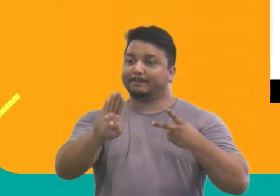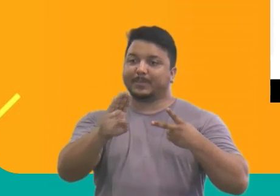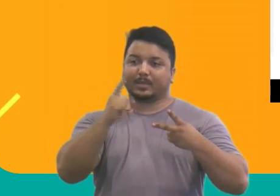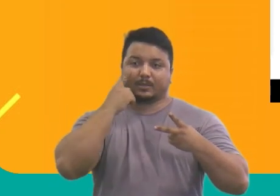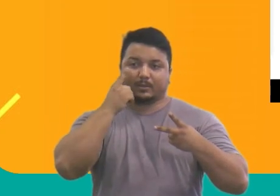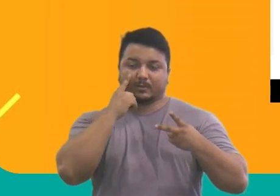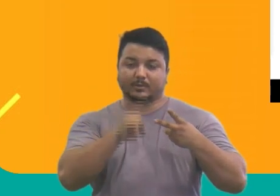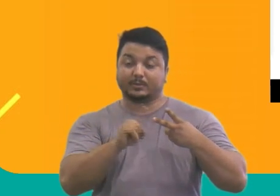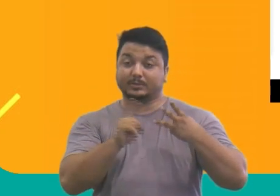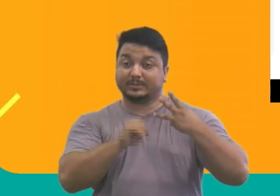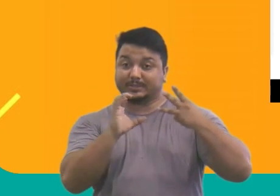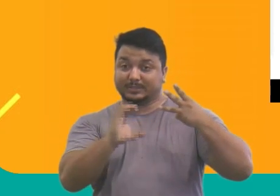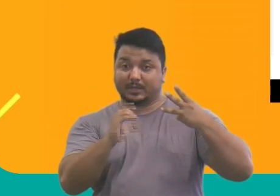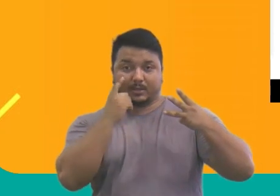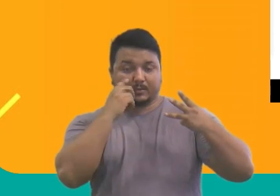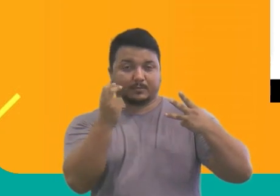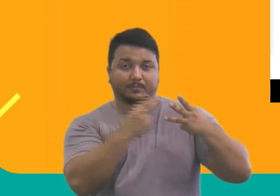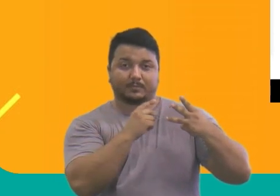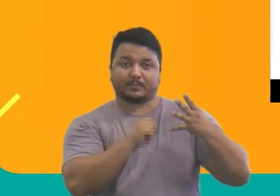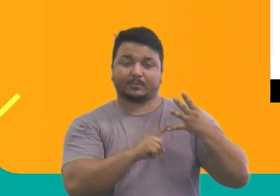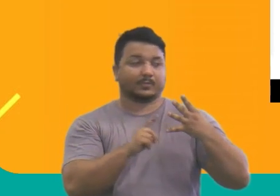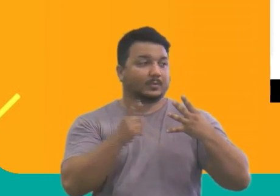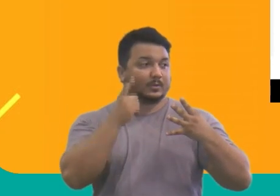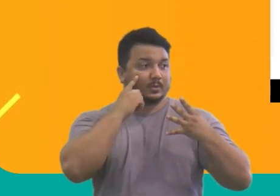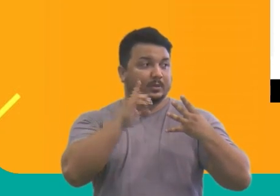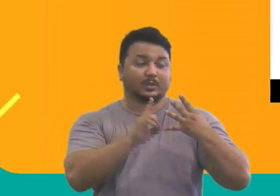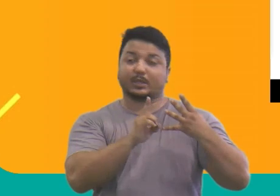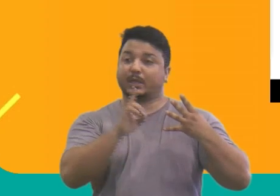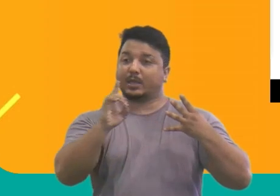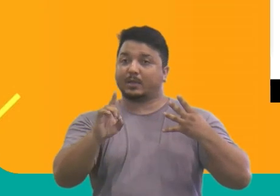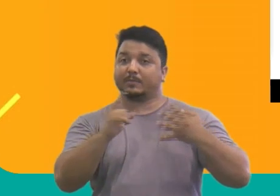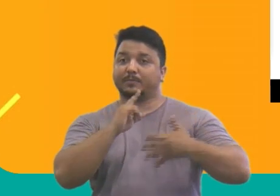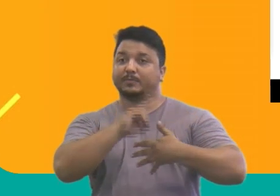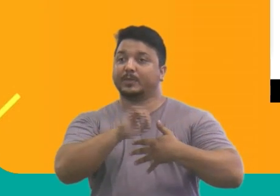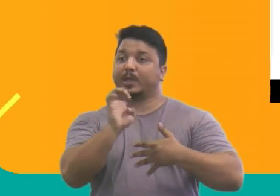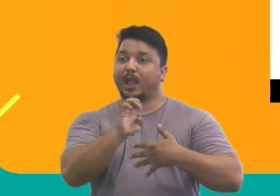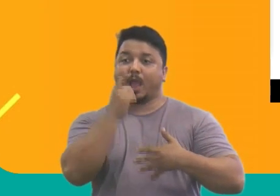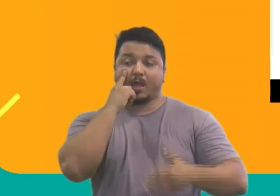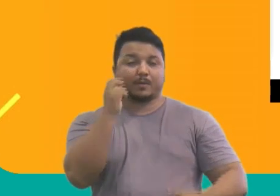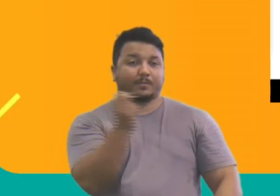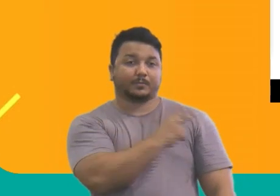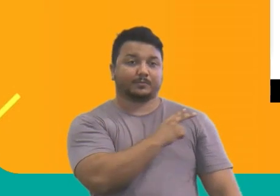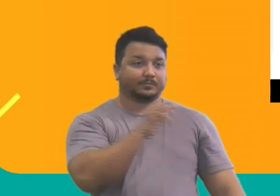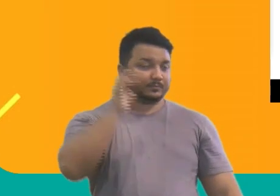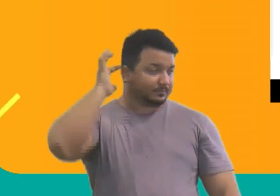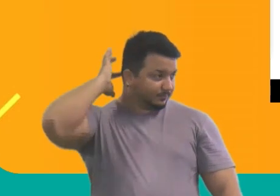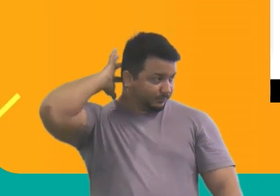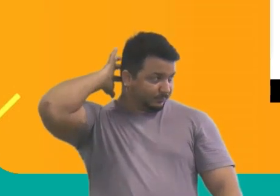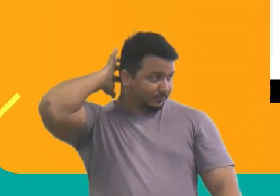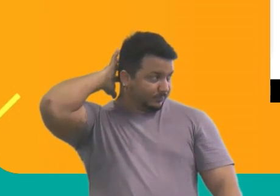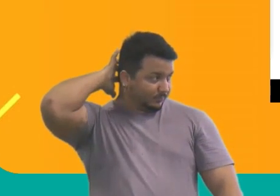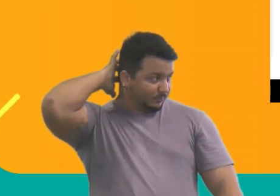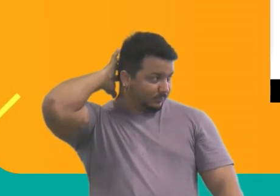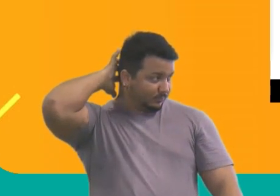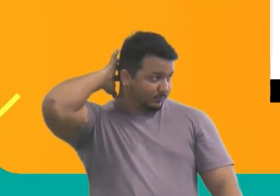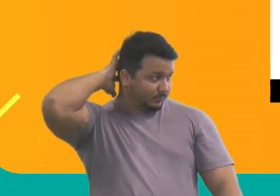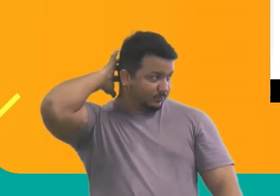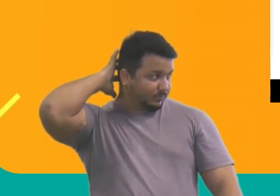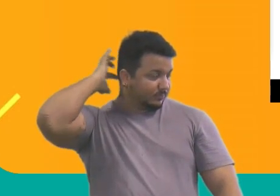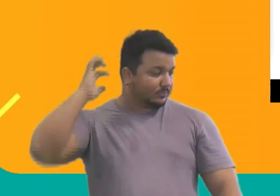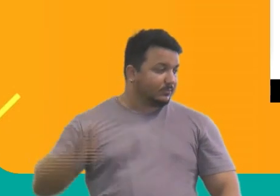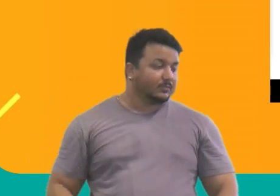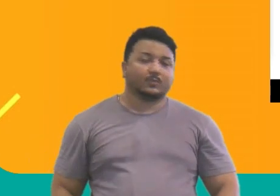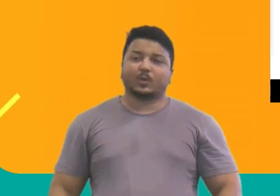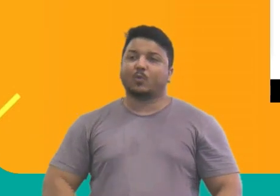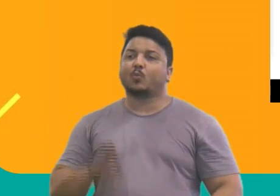eutrofização, item C, volatização, item D, fermentação e item E, bioacumulação. O que